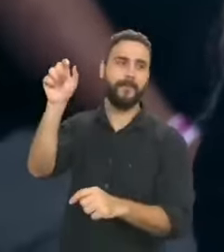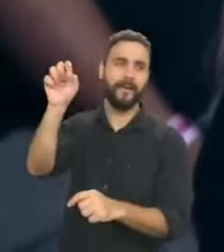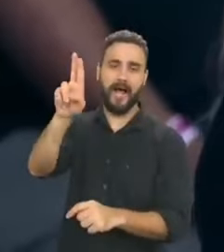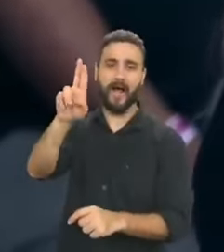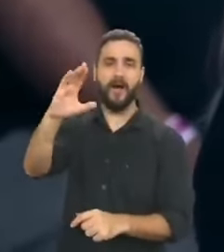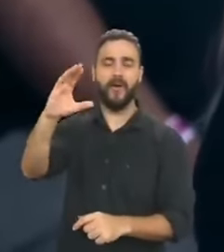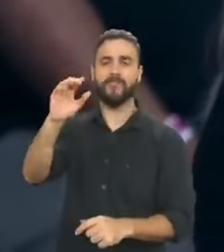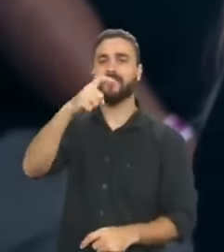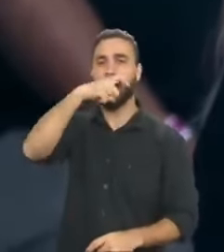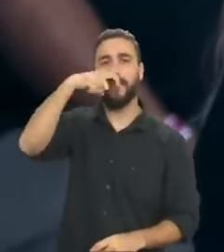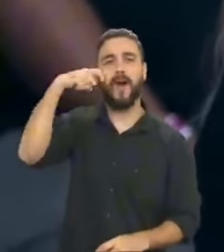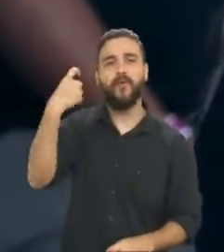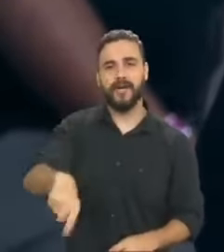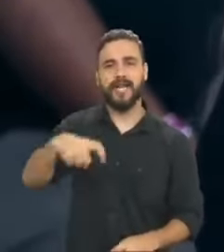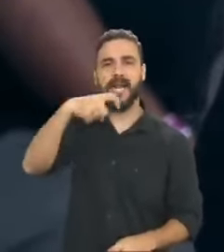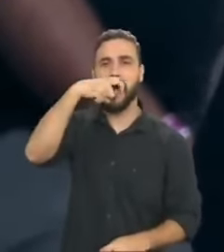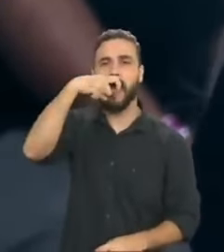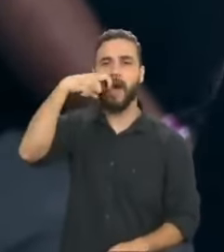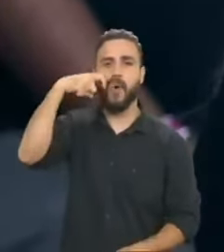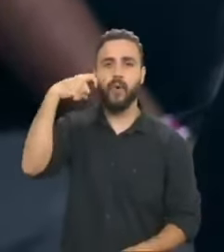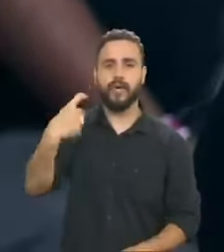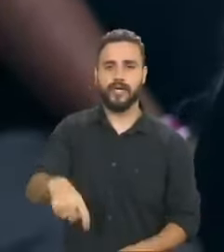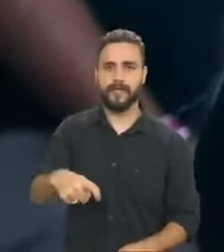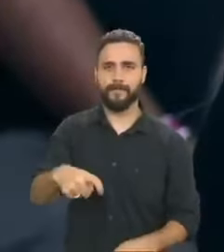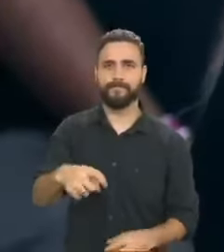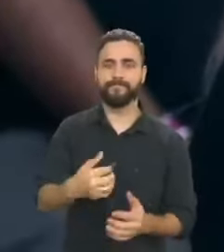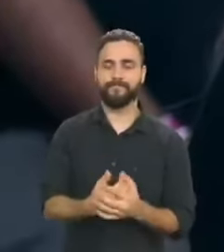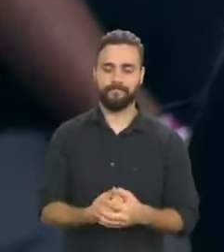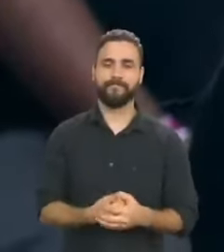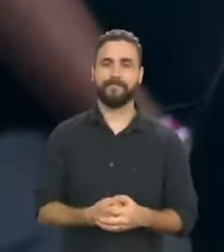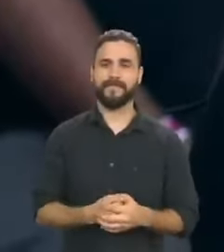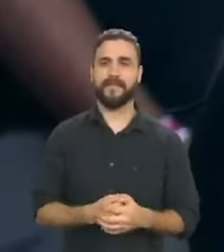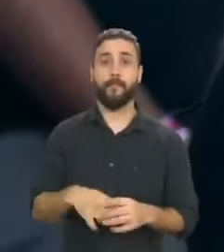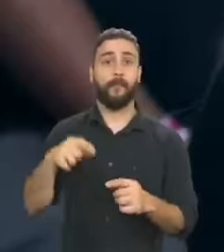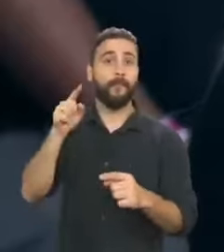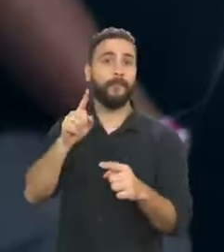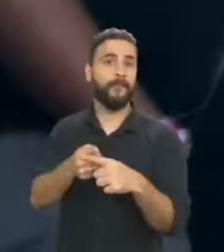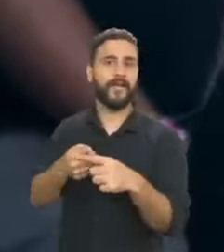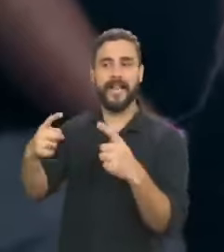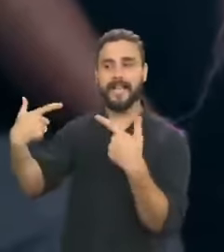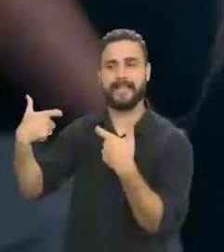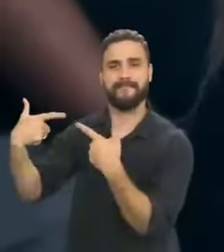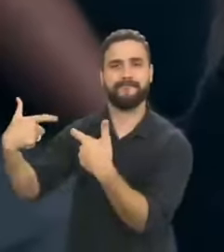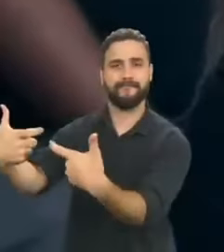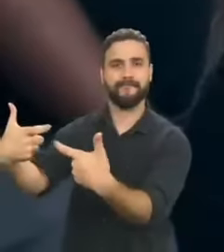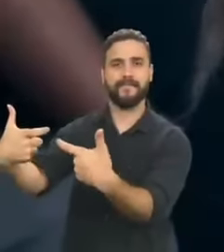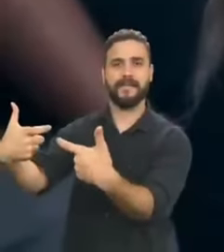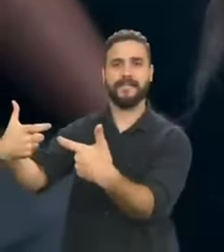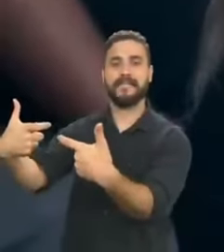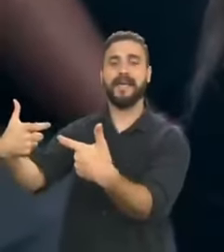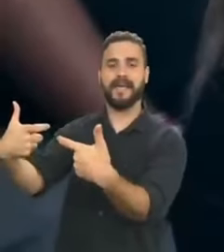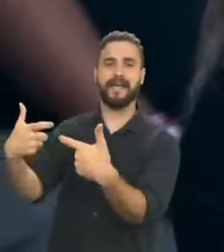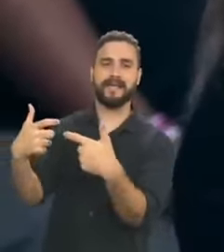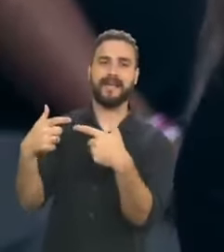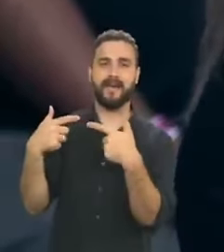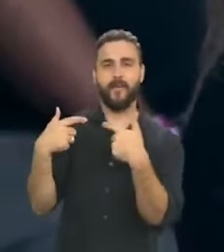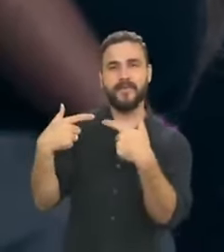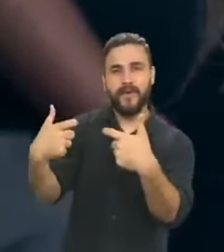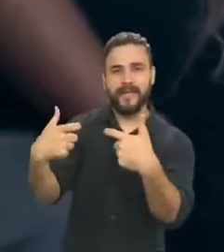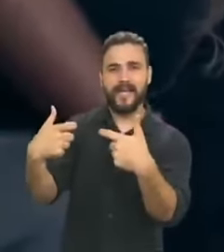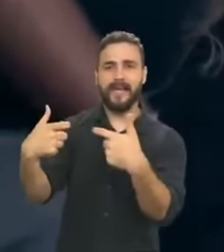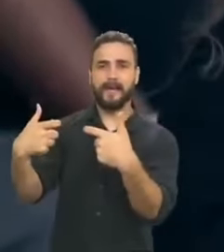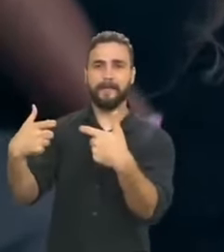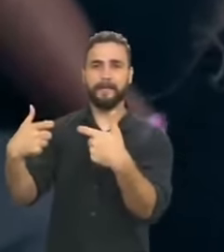vai, depois fica só quem... Só a gente. A gente é a Cruz Vermelha. Eu lembro que quando teve a guerra, começou a guerra na Ucrânia, tinha